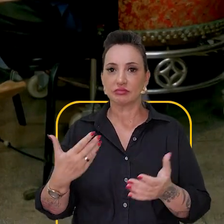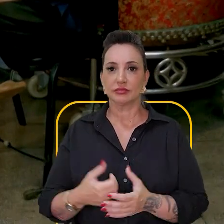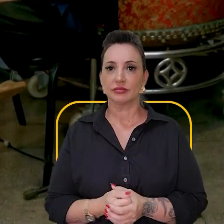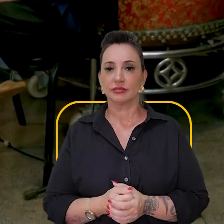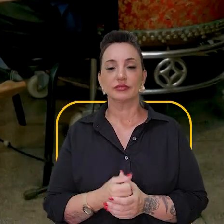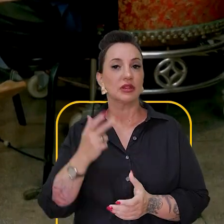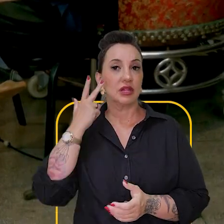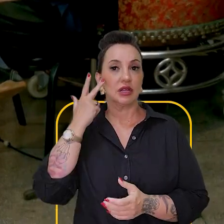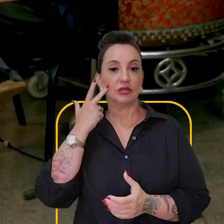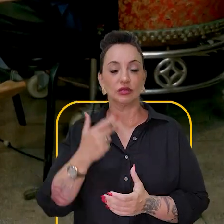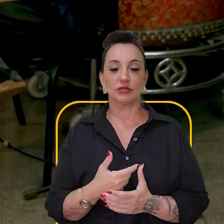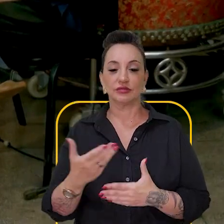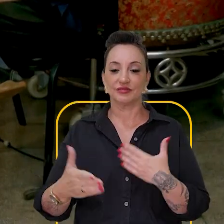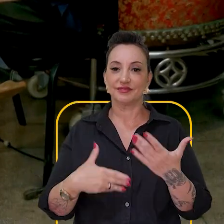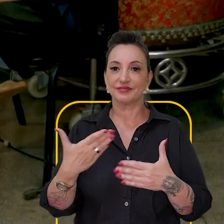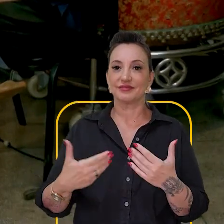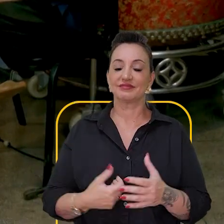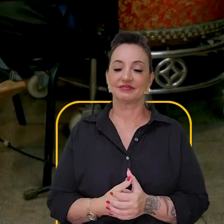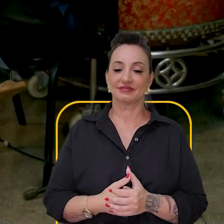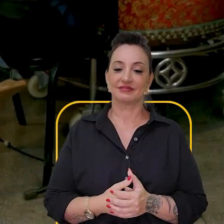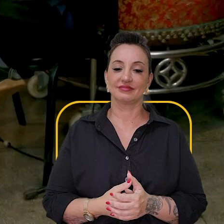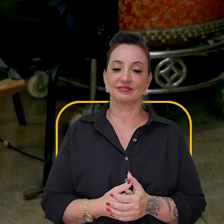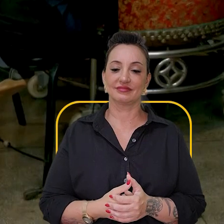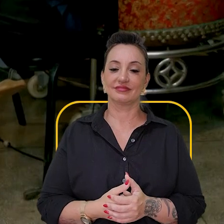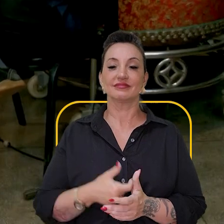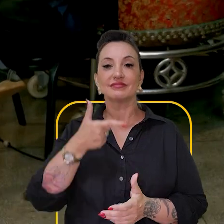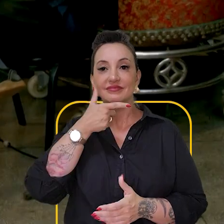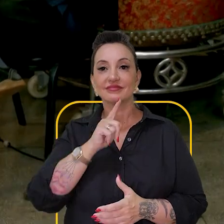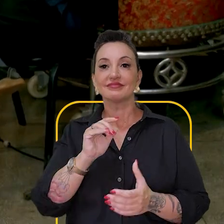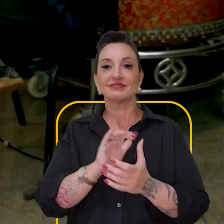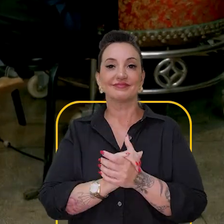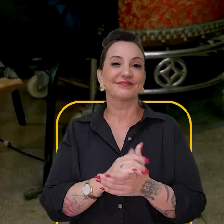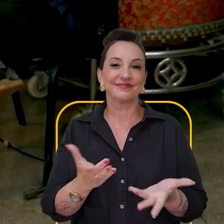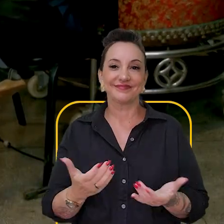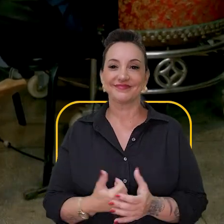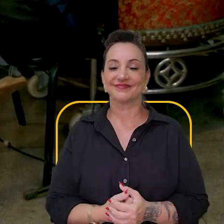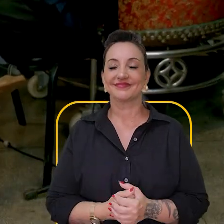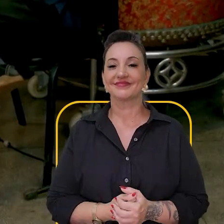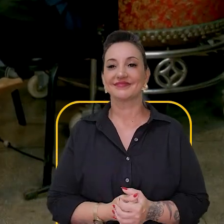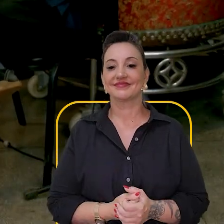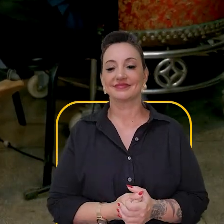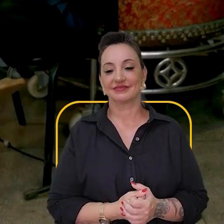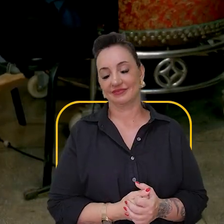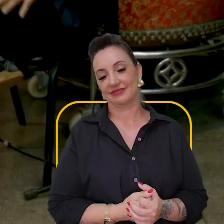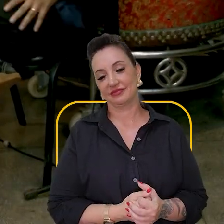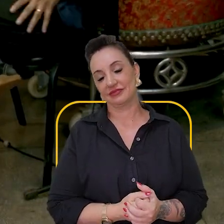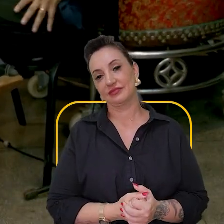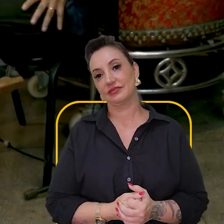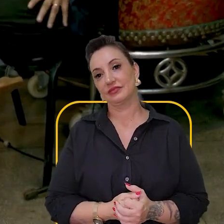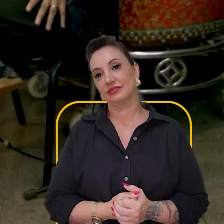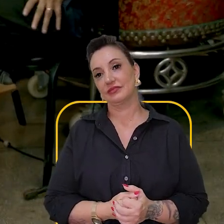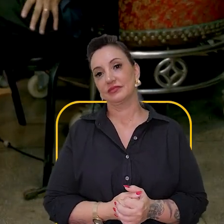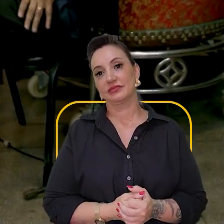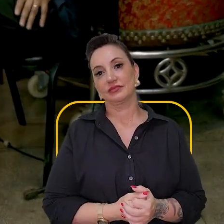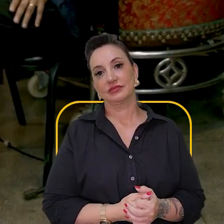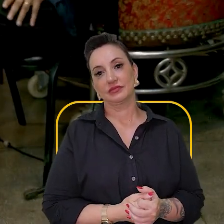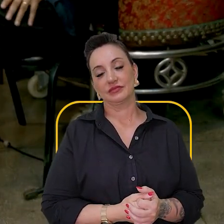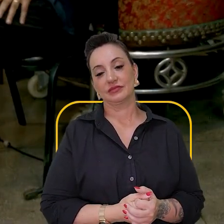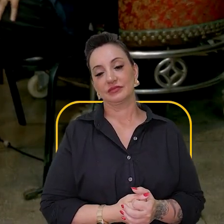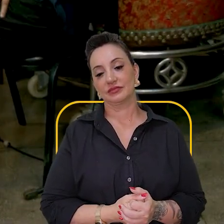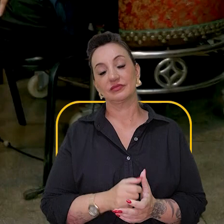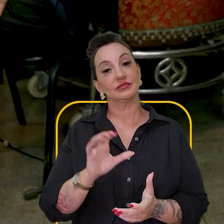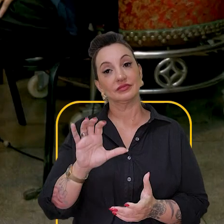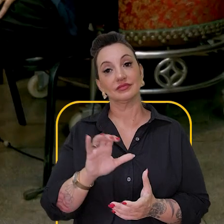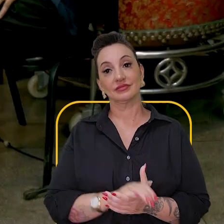vi os treinos e e foi rolando foi naturalmente foi rolando o namoro foi rolando E aí deu em casamento